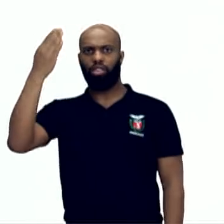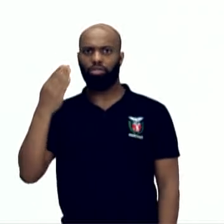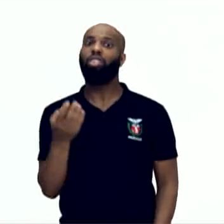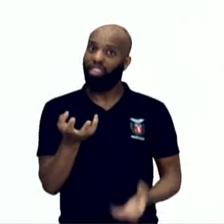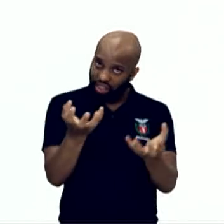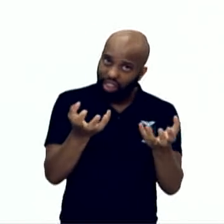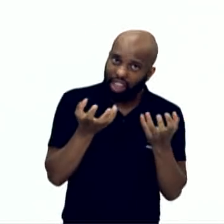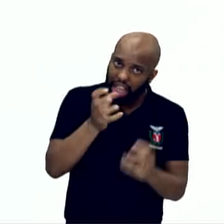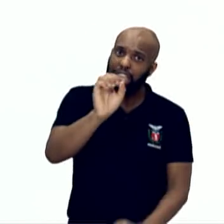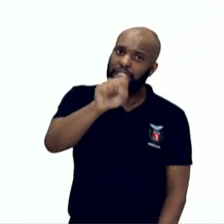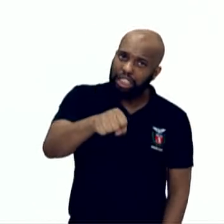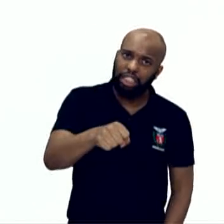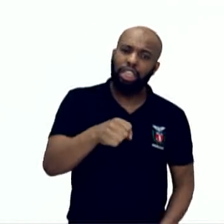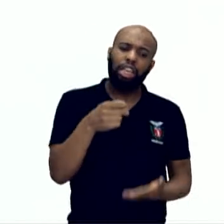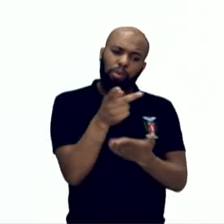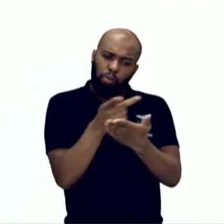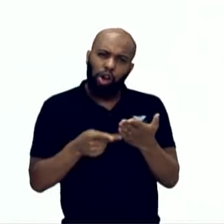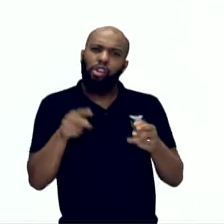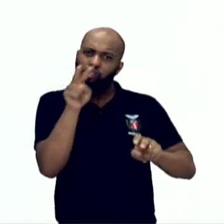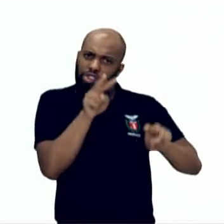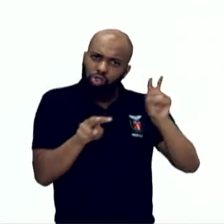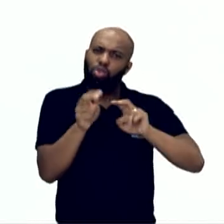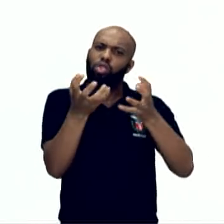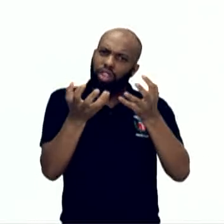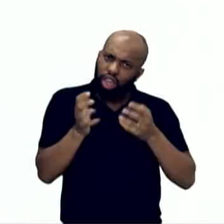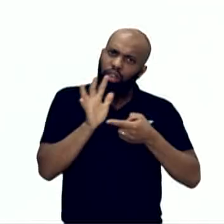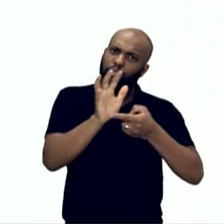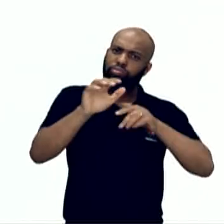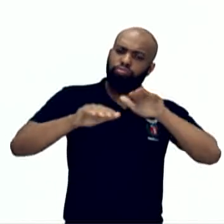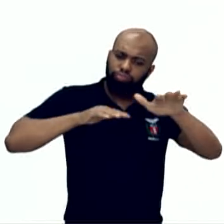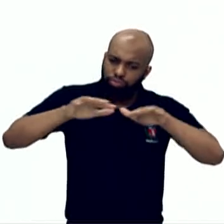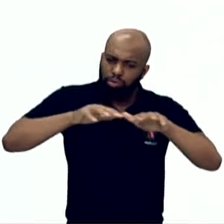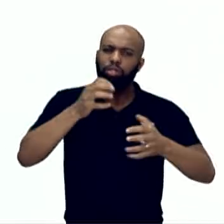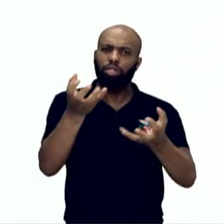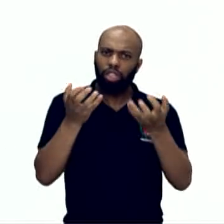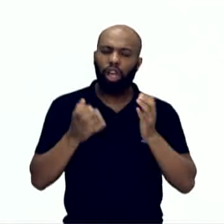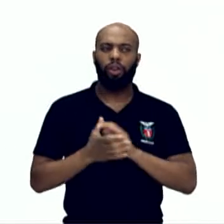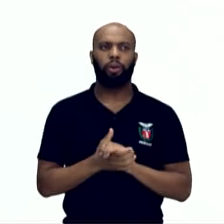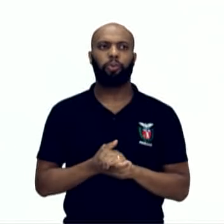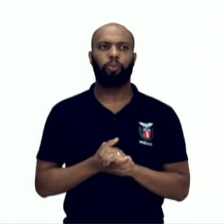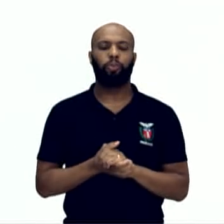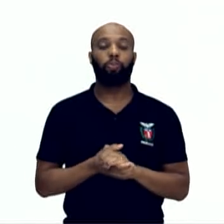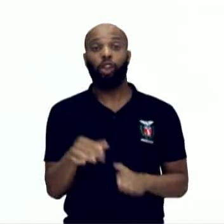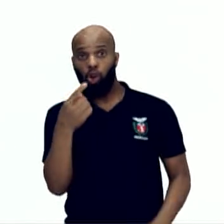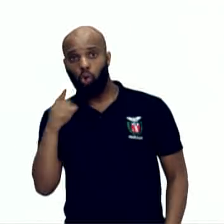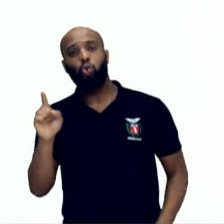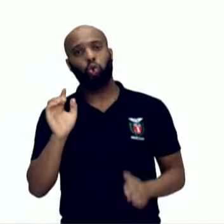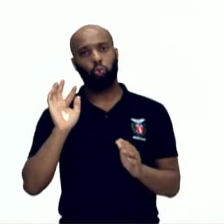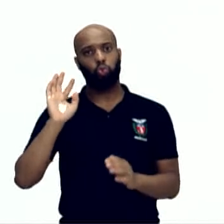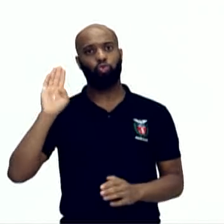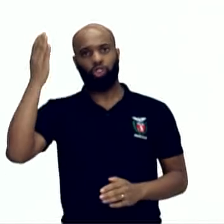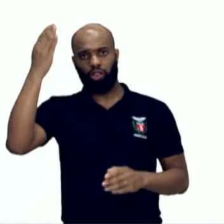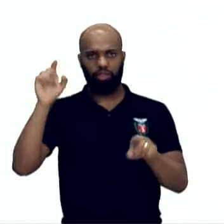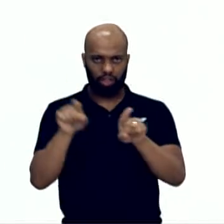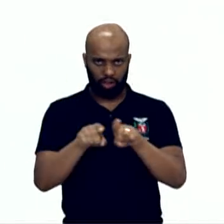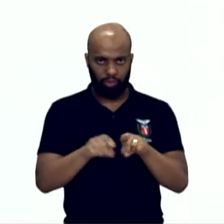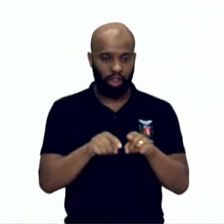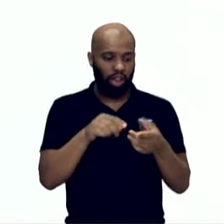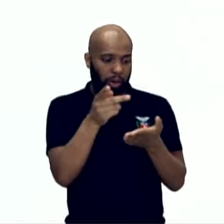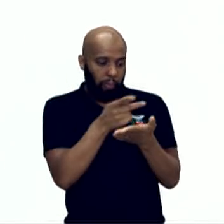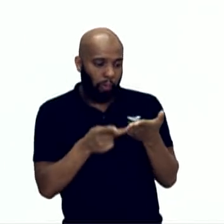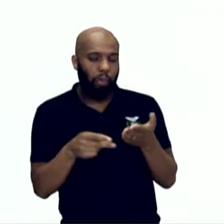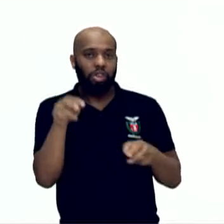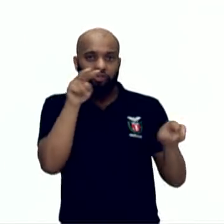contrário, eles querem criar movimento e múltiplas significações. E por último, também é falso que os poemas